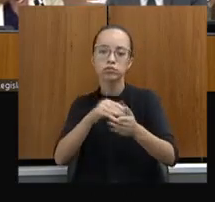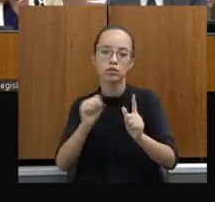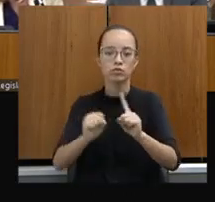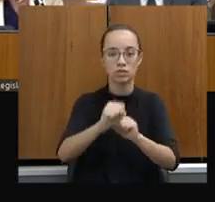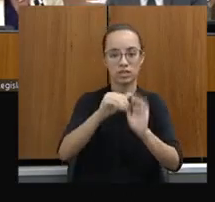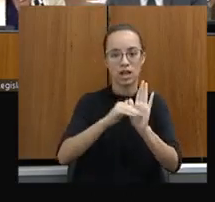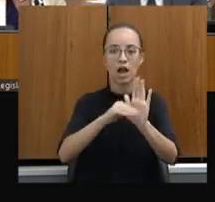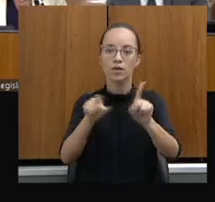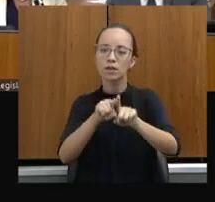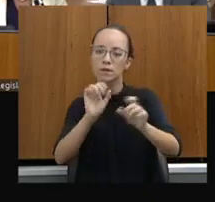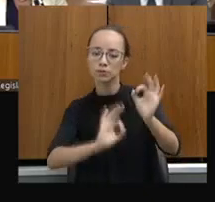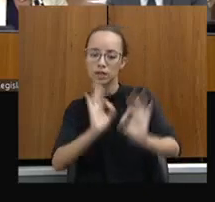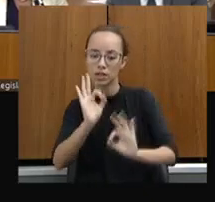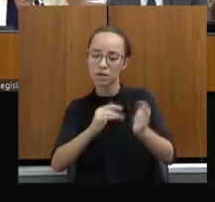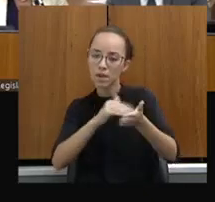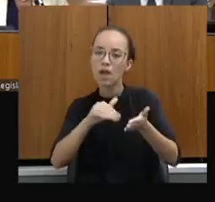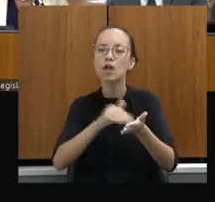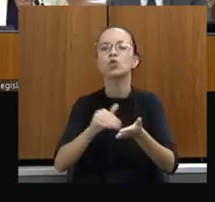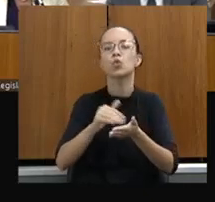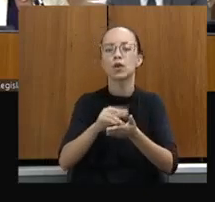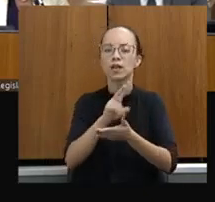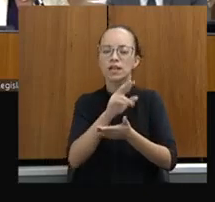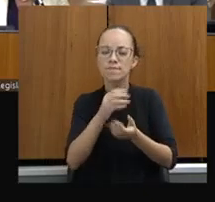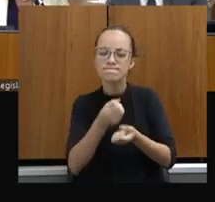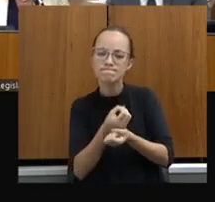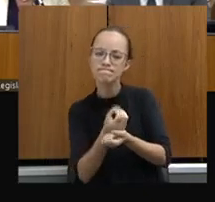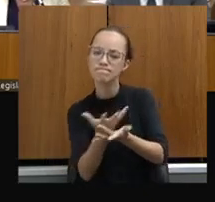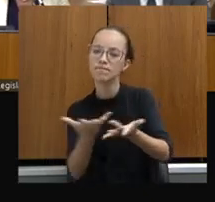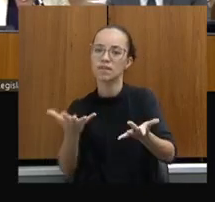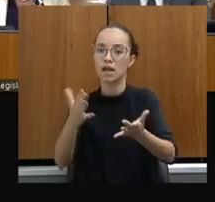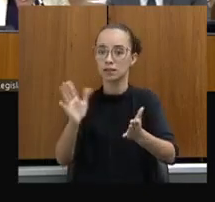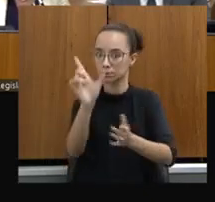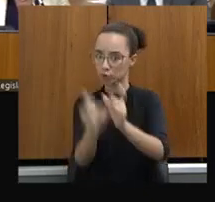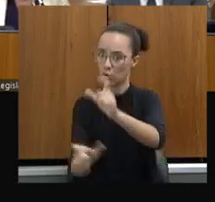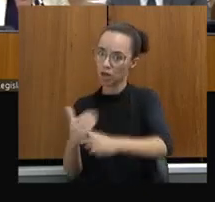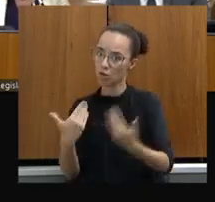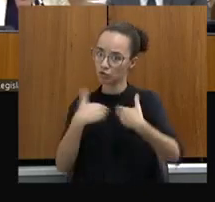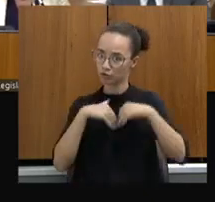planejamento que tem levado mais cidadania as pessoas com transtornos